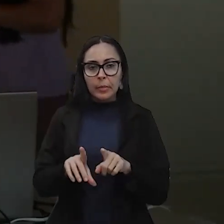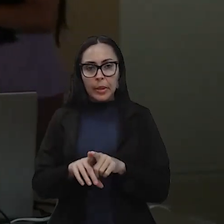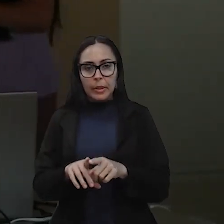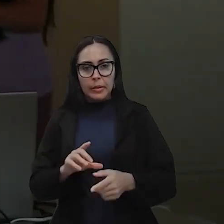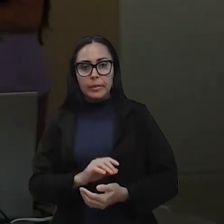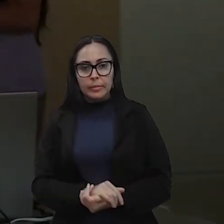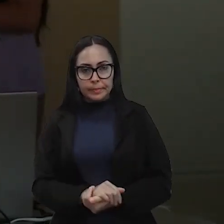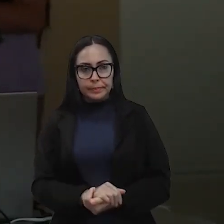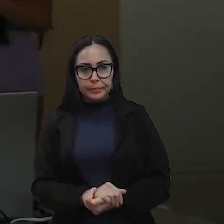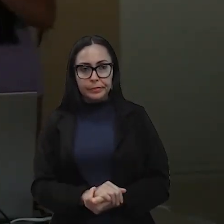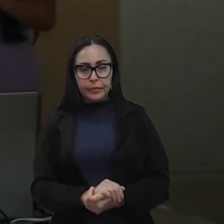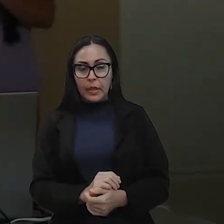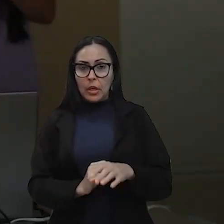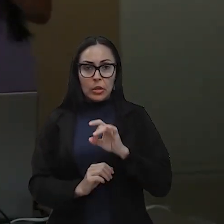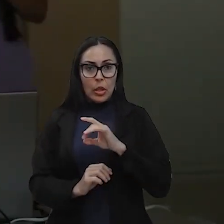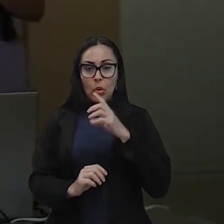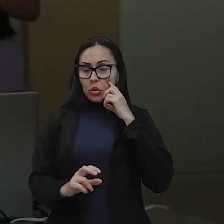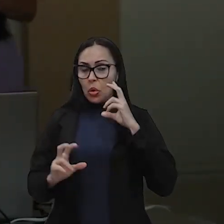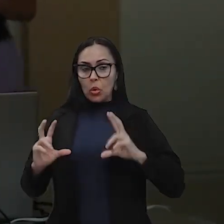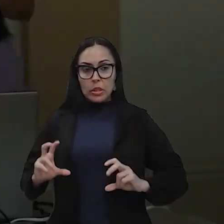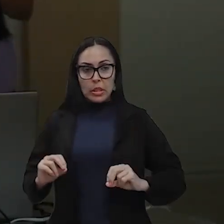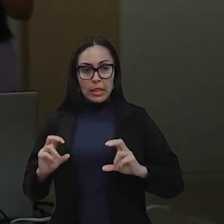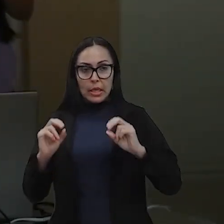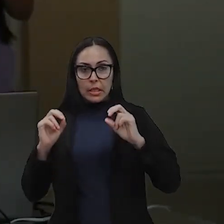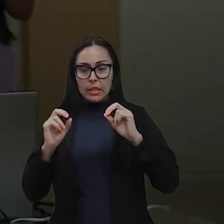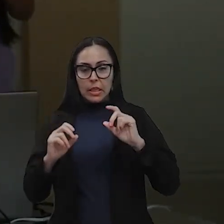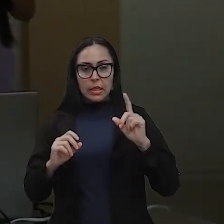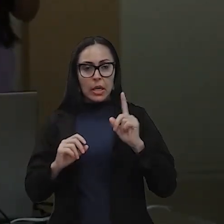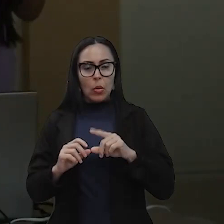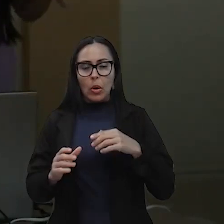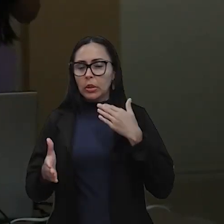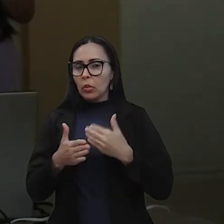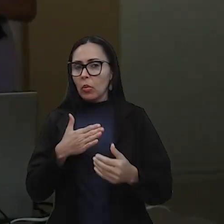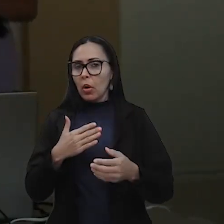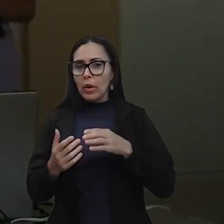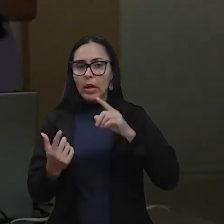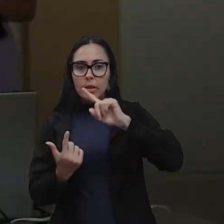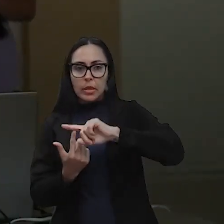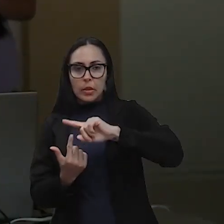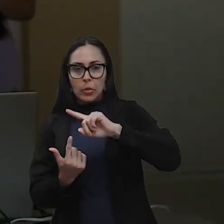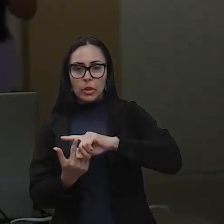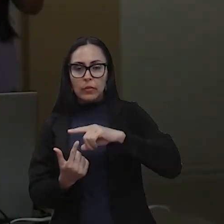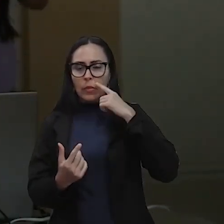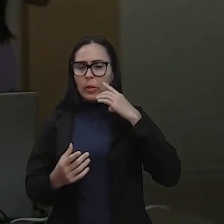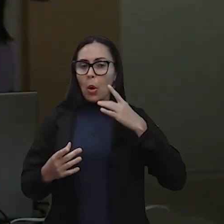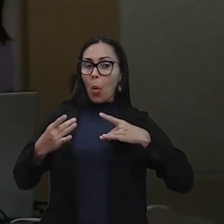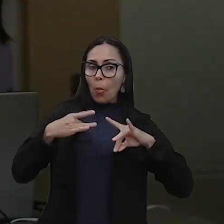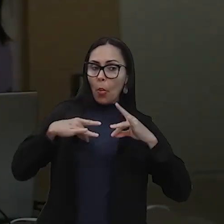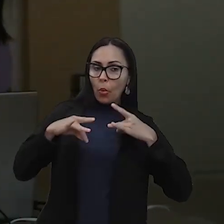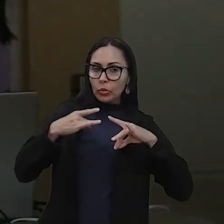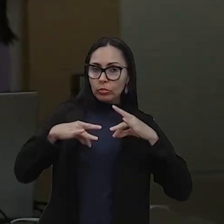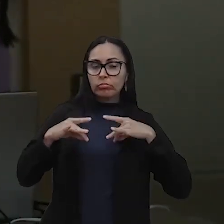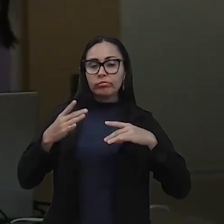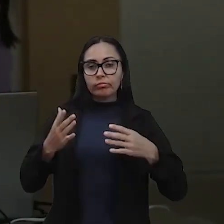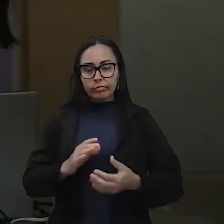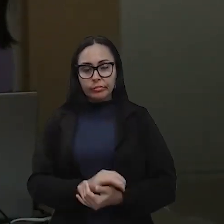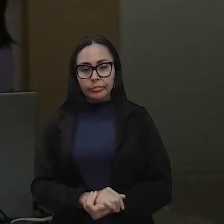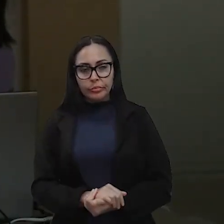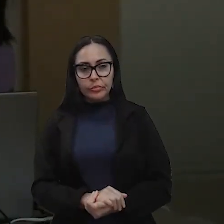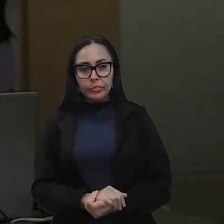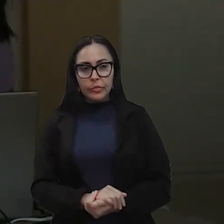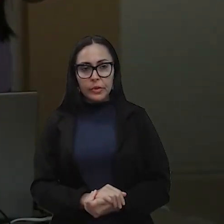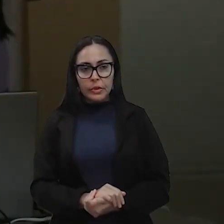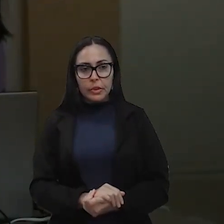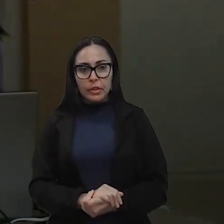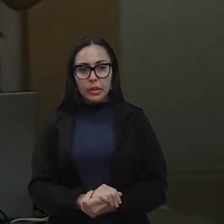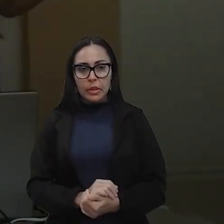câncer de mama, gente. Isso é um alerta de qualquer tipo de disfunção hormonal no organismo. Se não for nenhuma patologia, se não for nenhuma